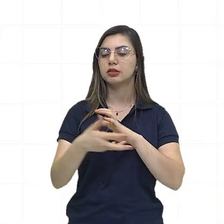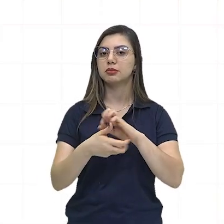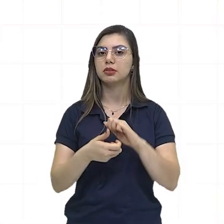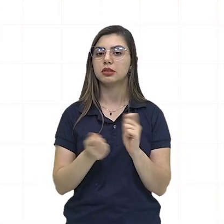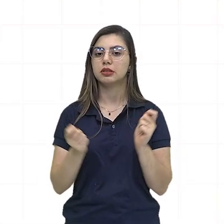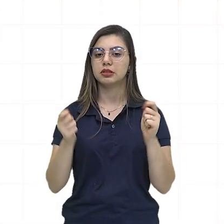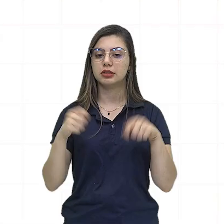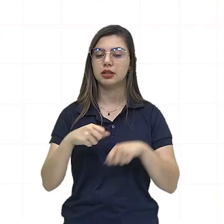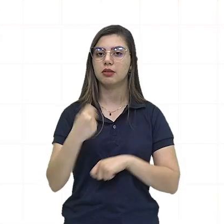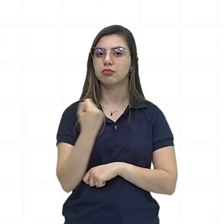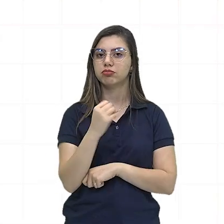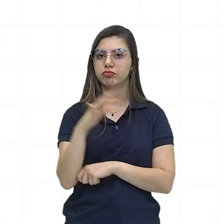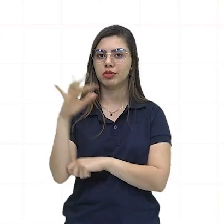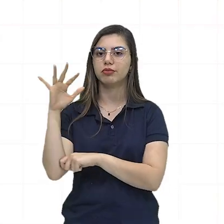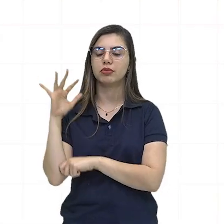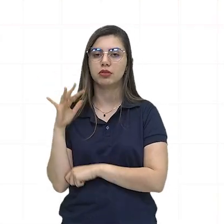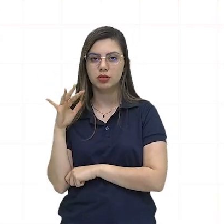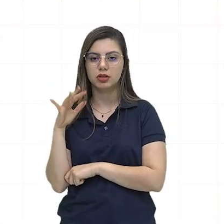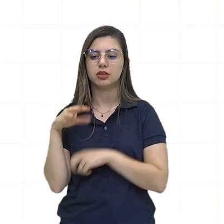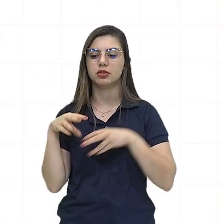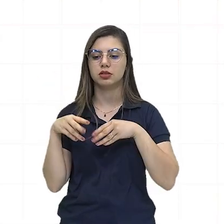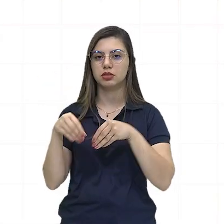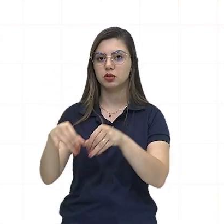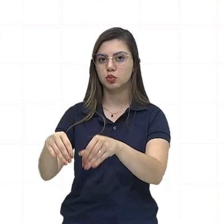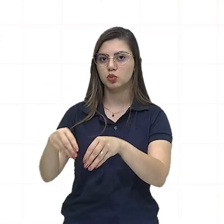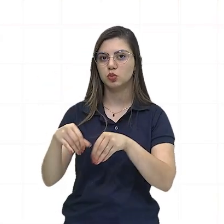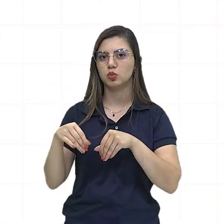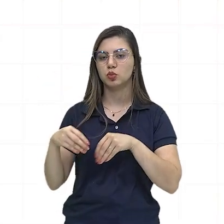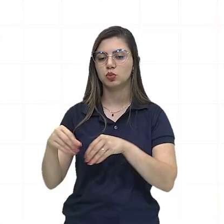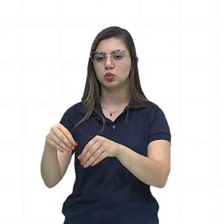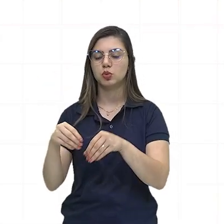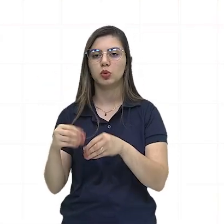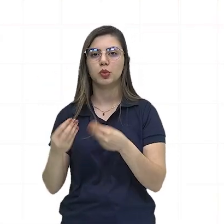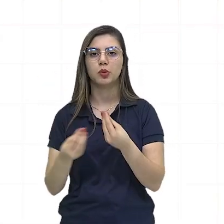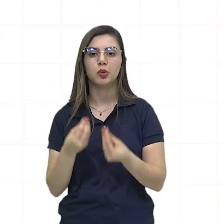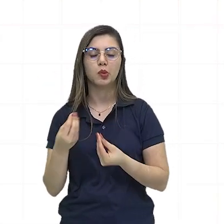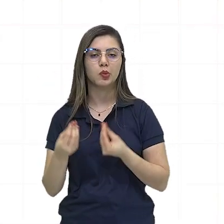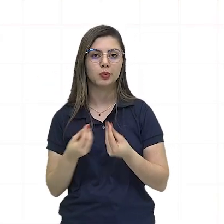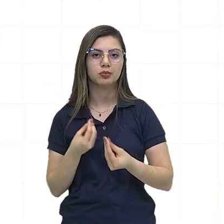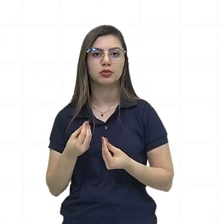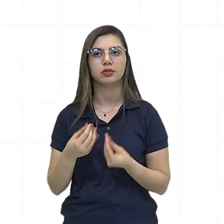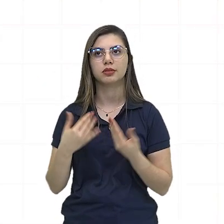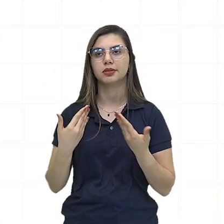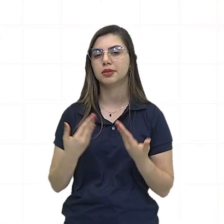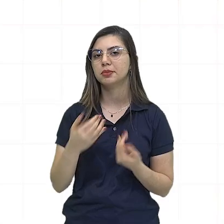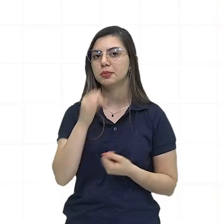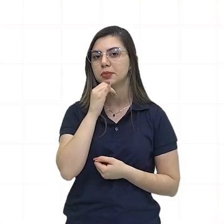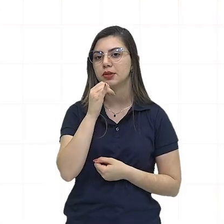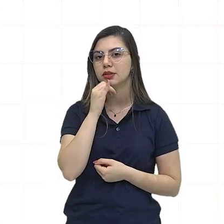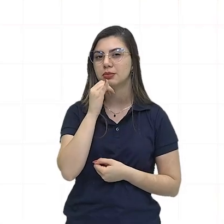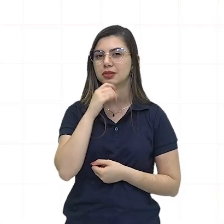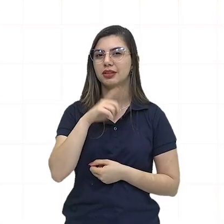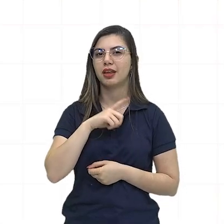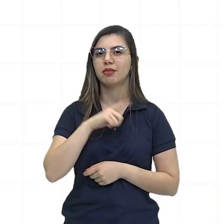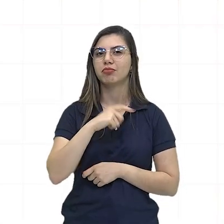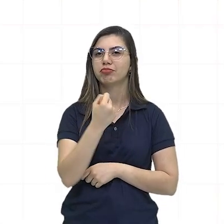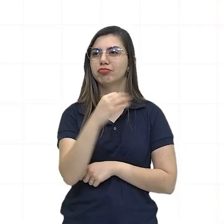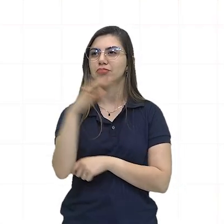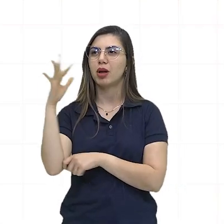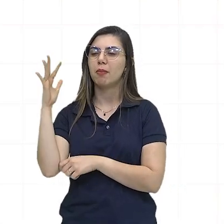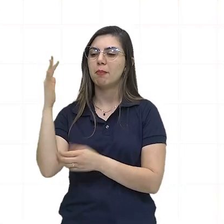nossas florestas, os nossos solos, né, e ali reduzir a questão do